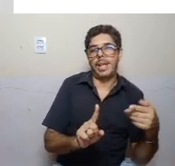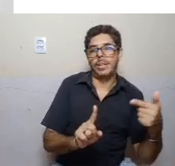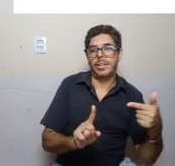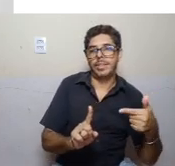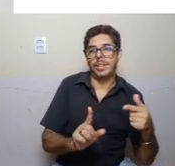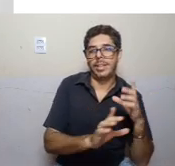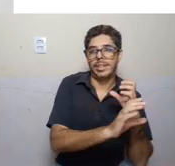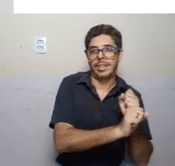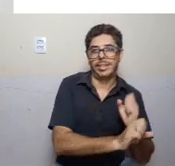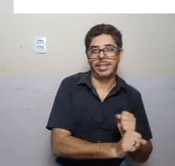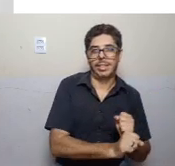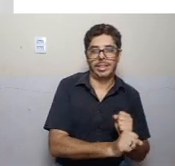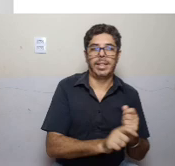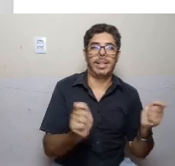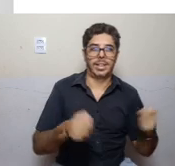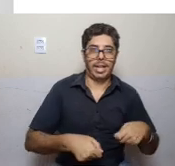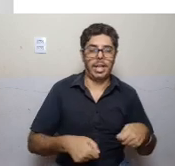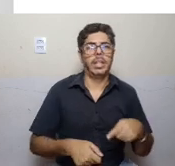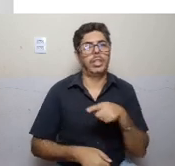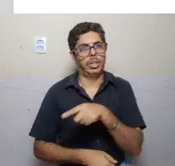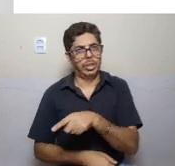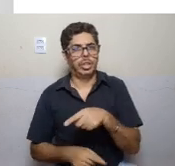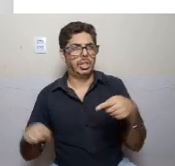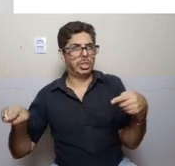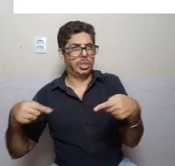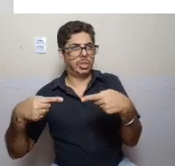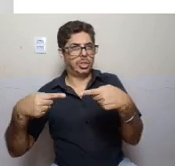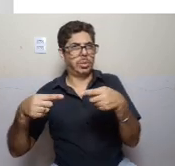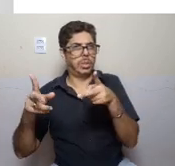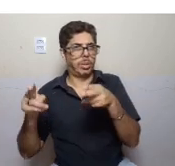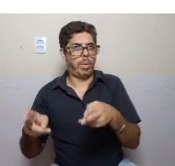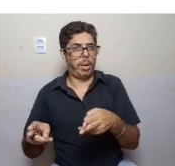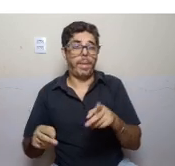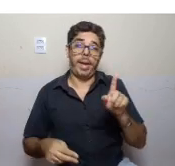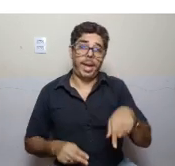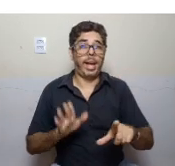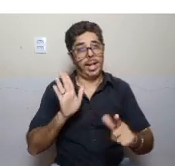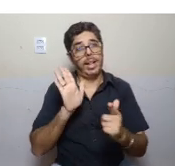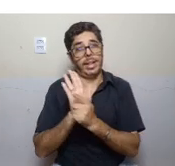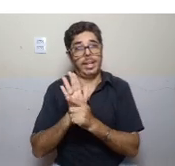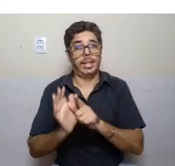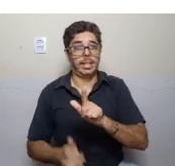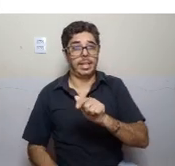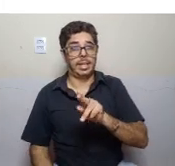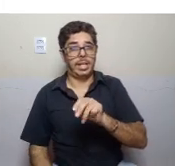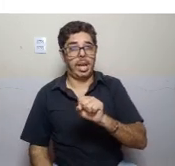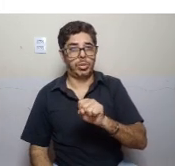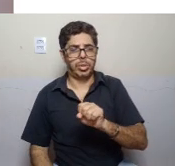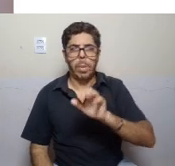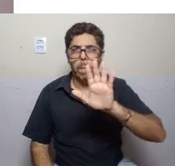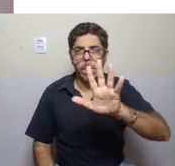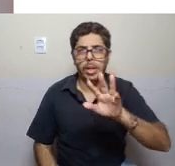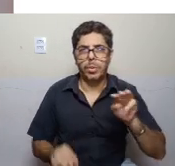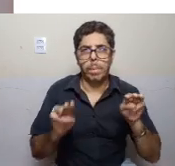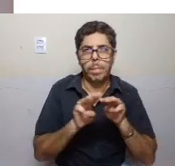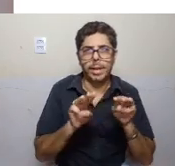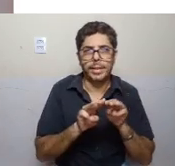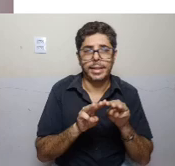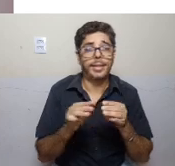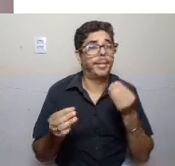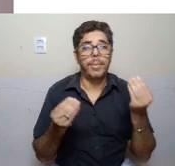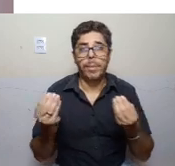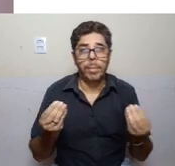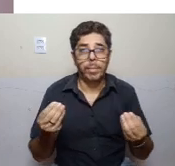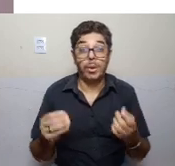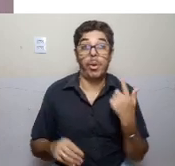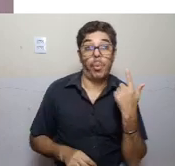calcular o campo elétrico de uma distribuição de carga com alto grau de simetria. Esse método era a própria lei de Gauss. Agora, no caso